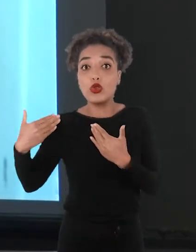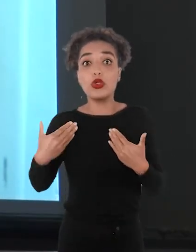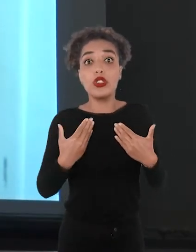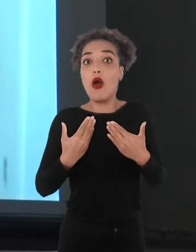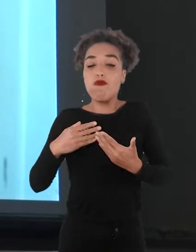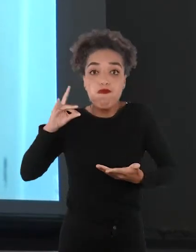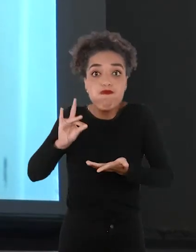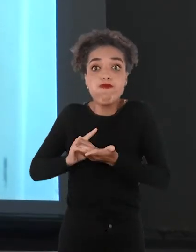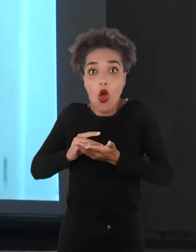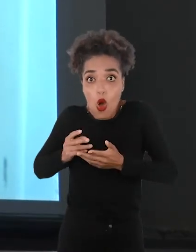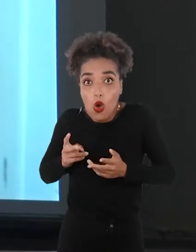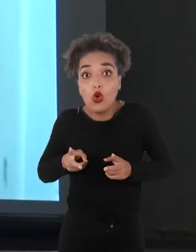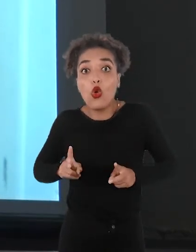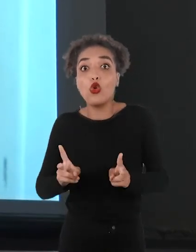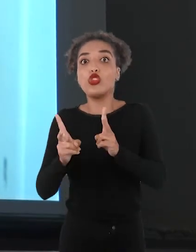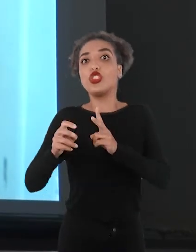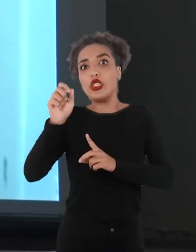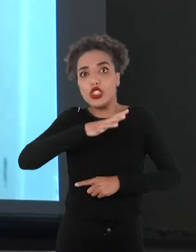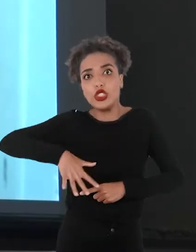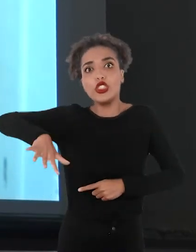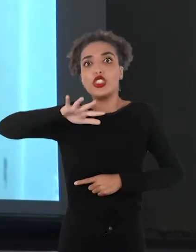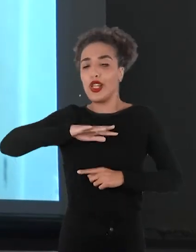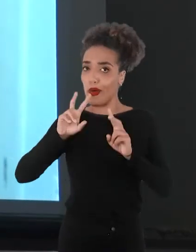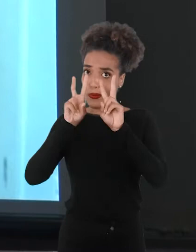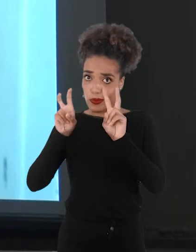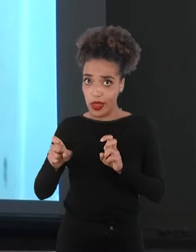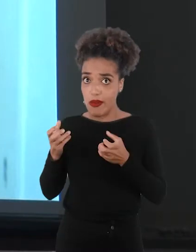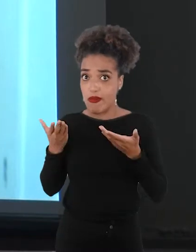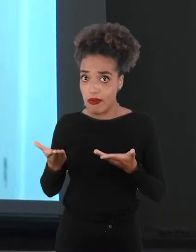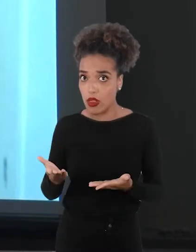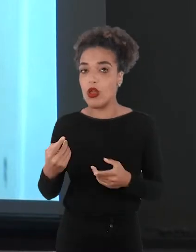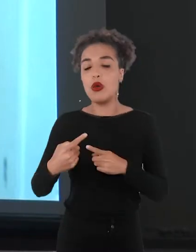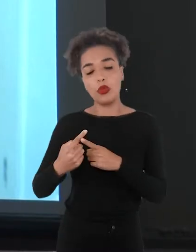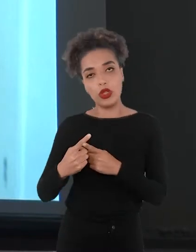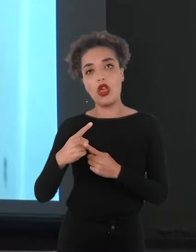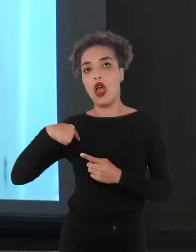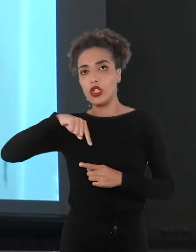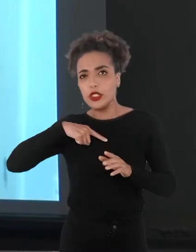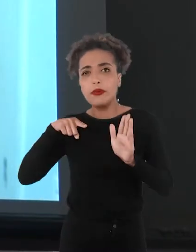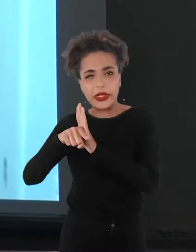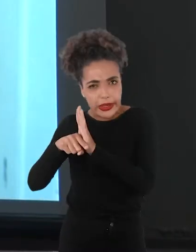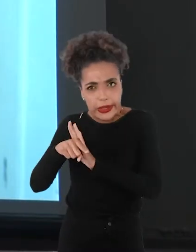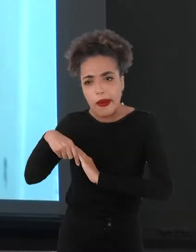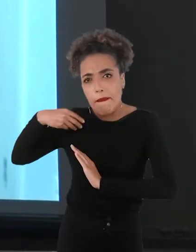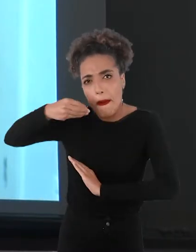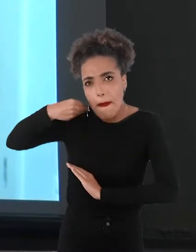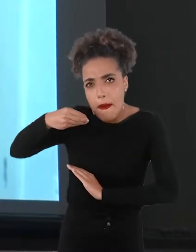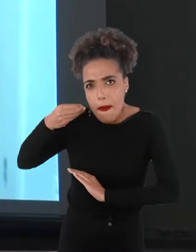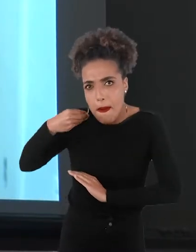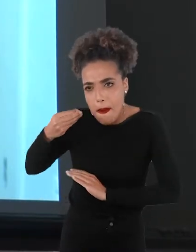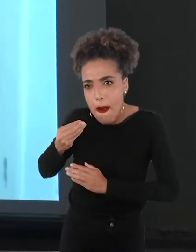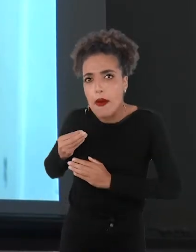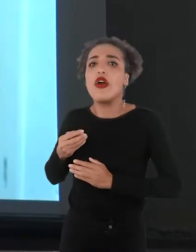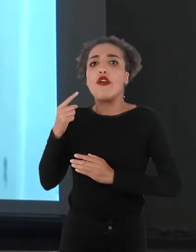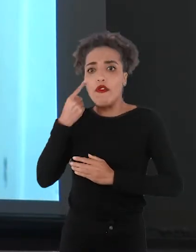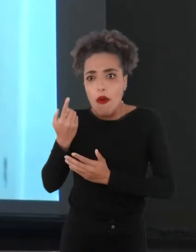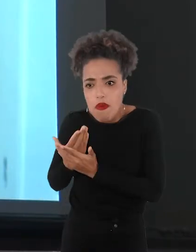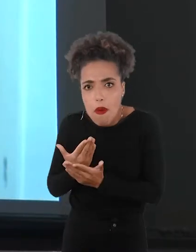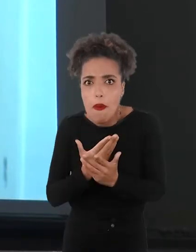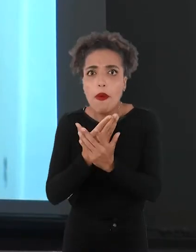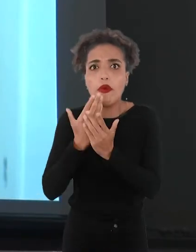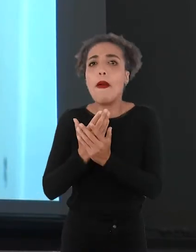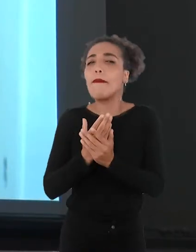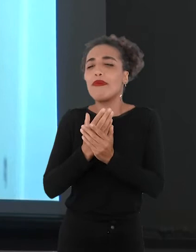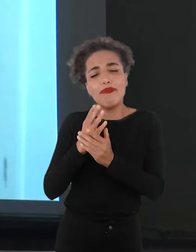mais contínua acerca desse tema. Porque nossa experiência na pesquisa demonstrou que, principalmente nos cursos que são os